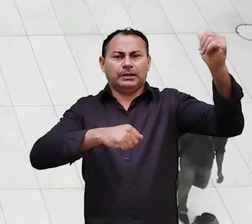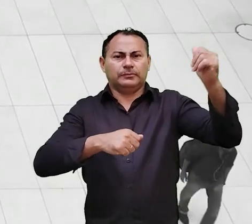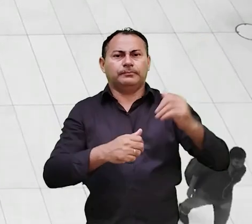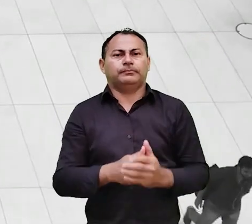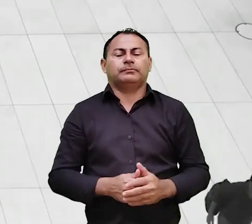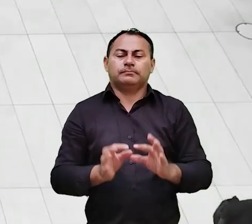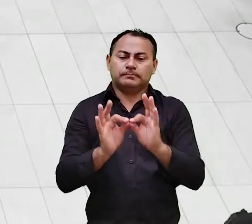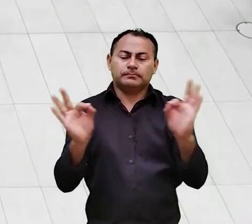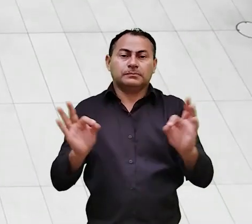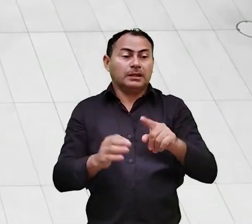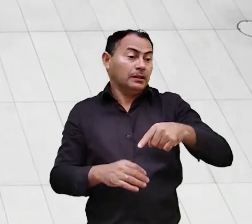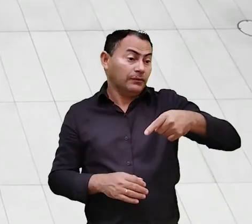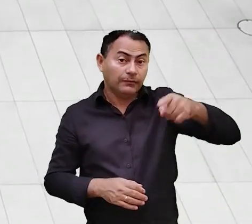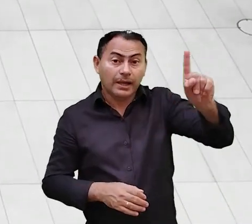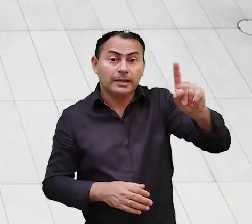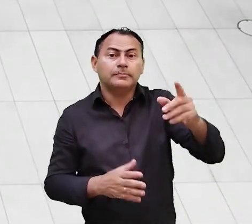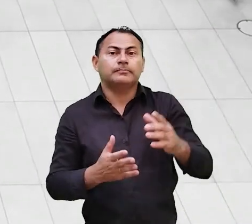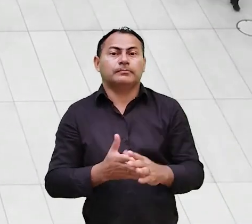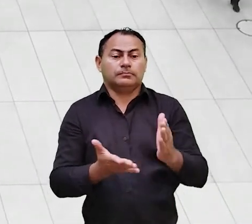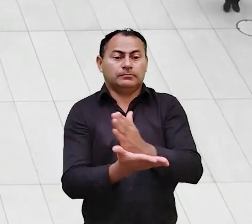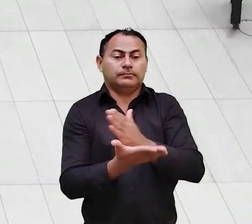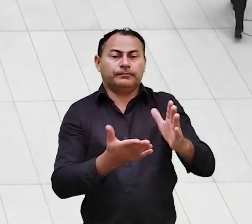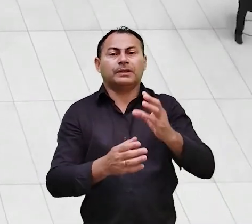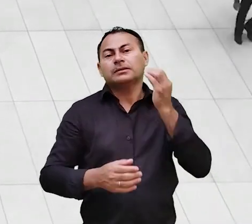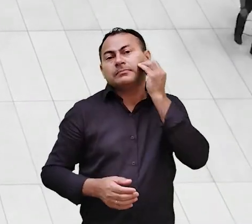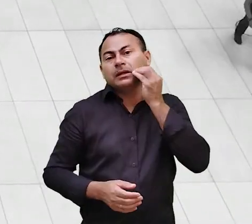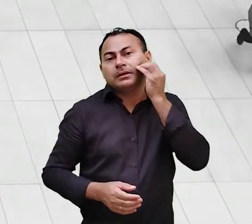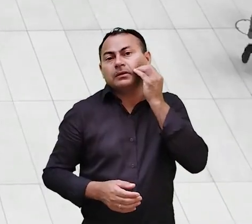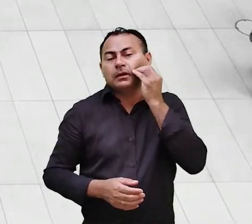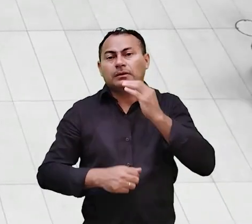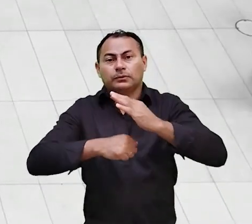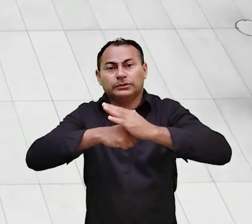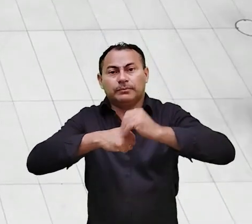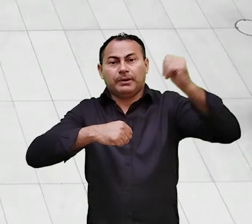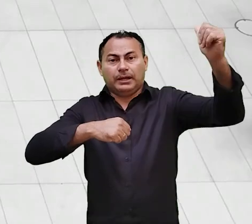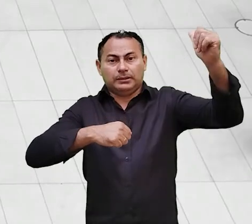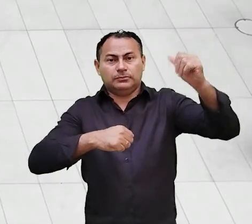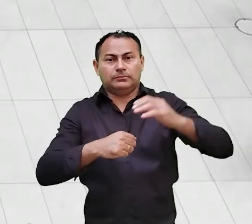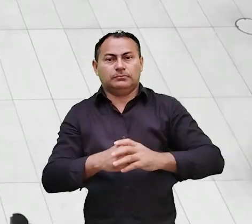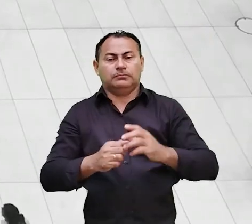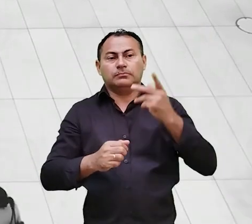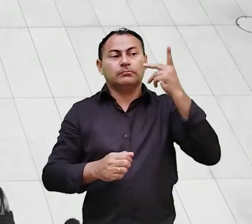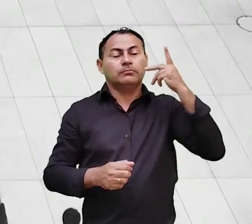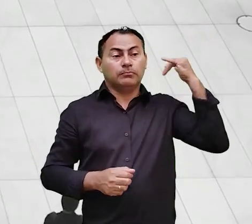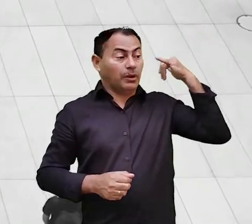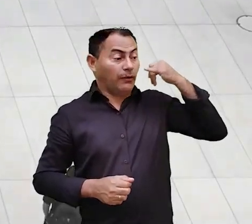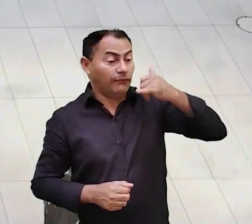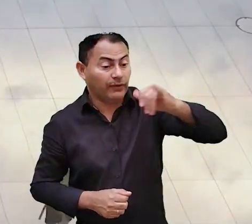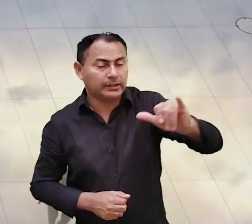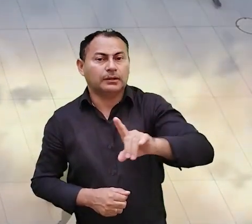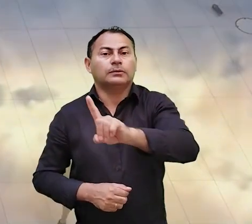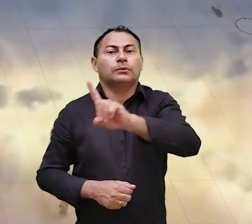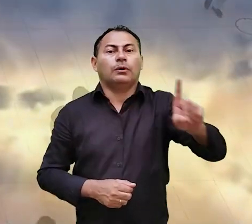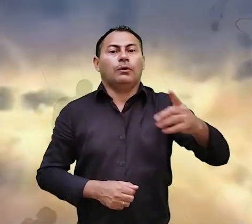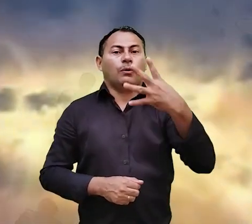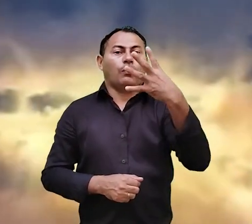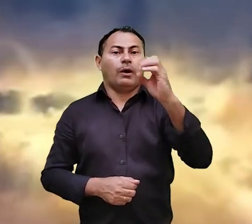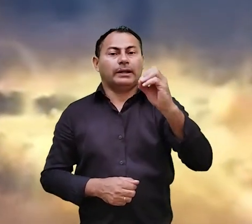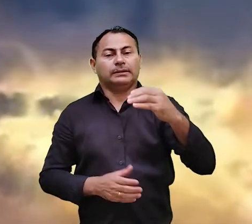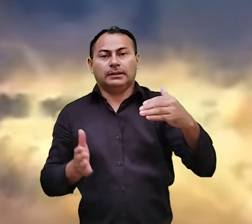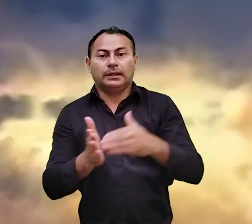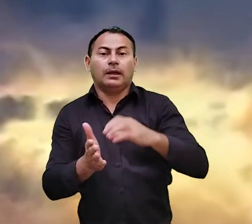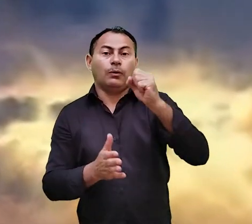realmente chamadas. Elas simplesmente foram. Algumas dessas experiências do chamado desses profetas